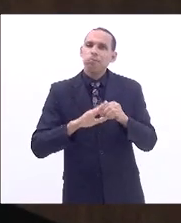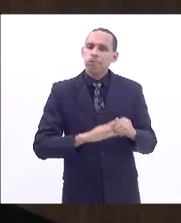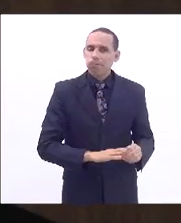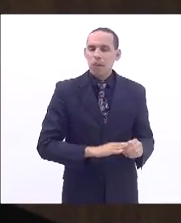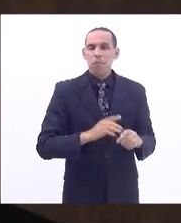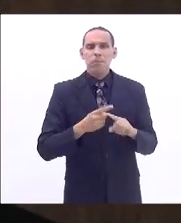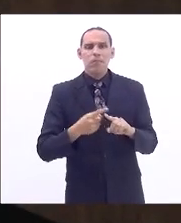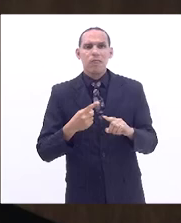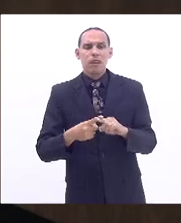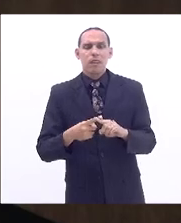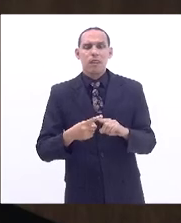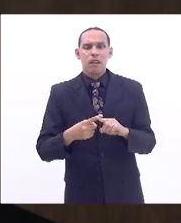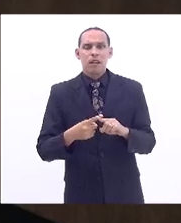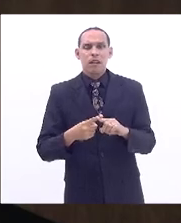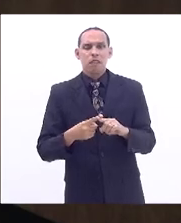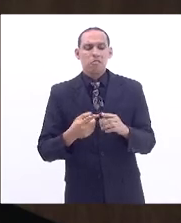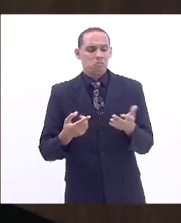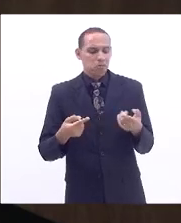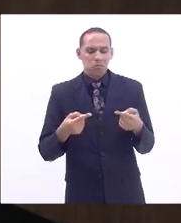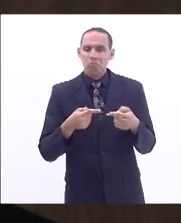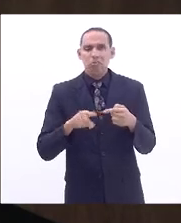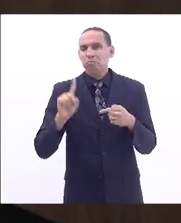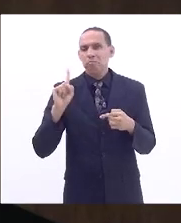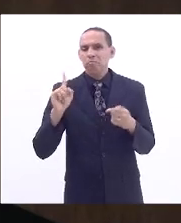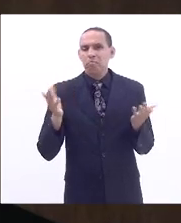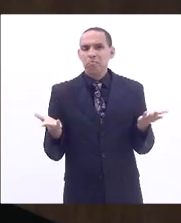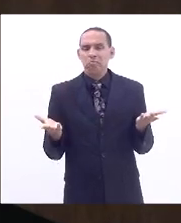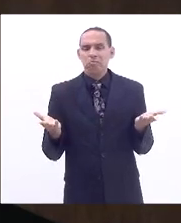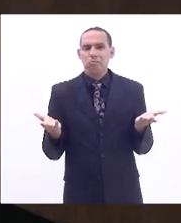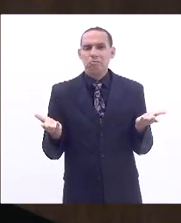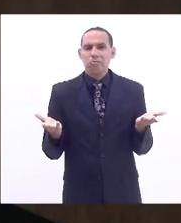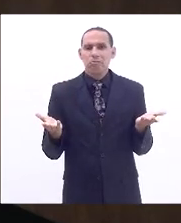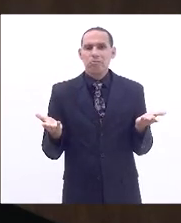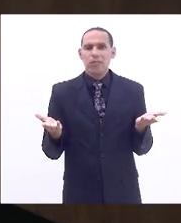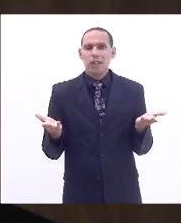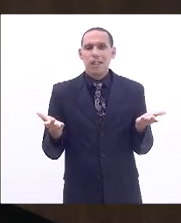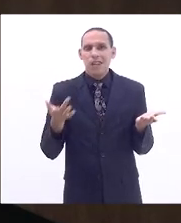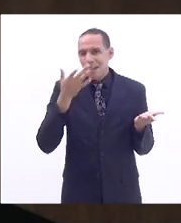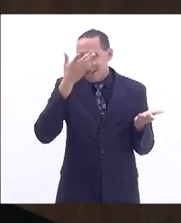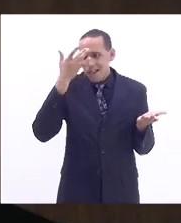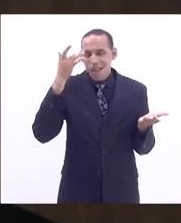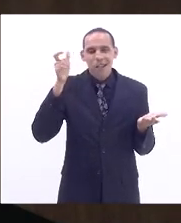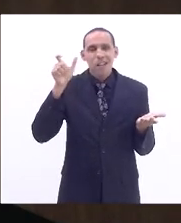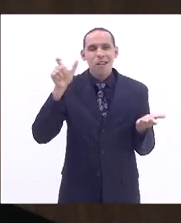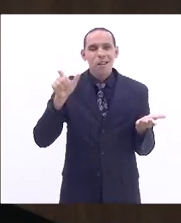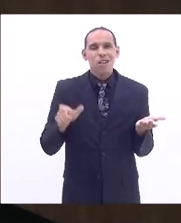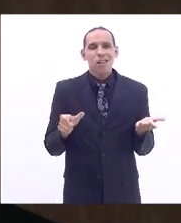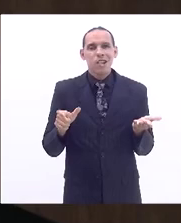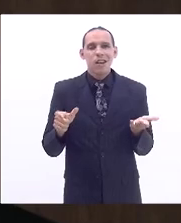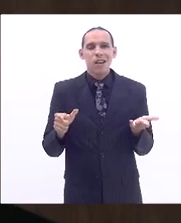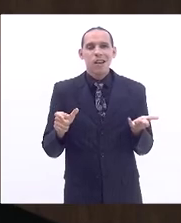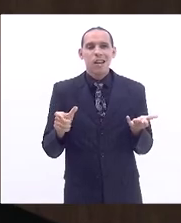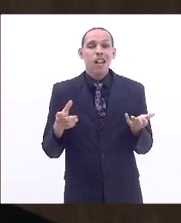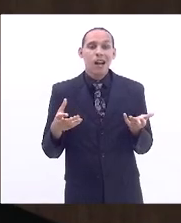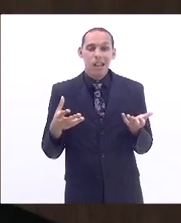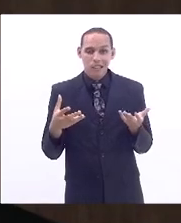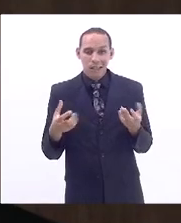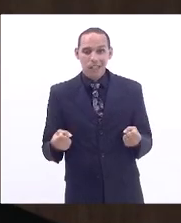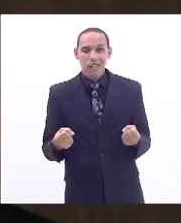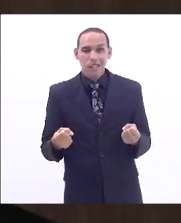porque ele não faz nenhuma razão de ser como é que eu o cidadão vai aderir